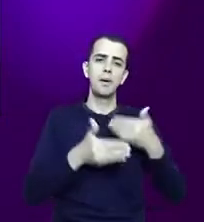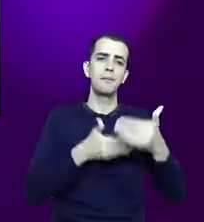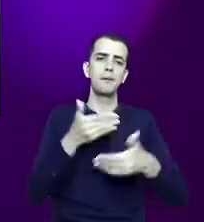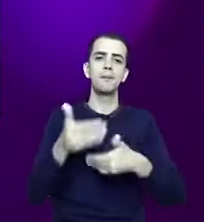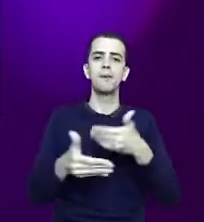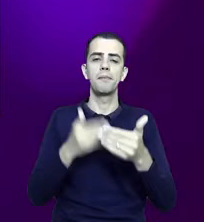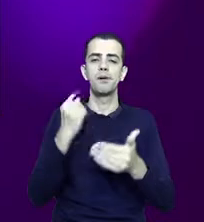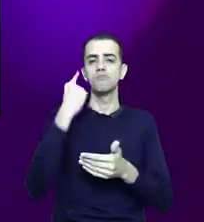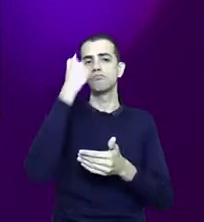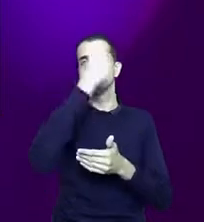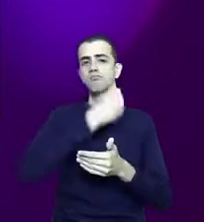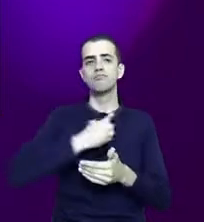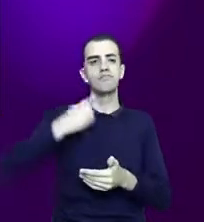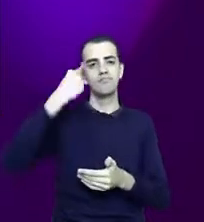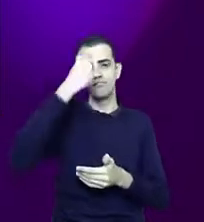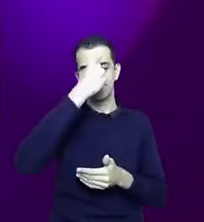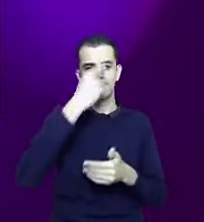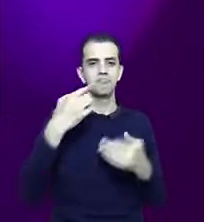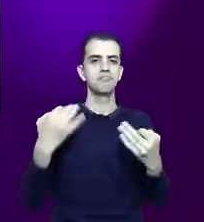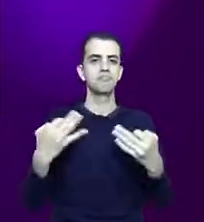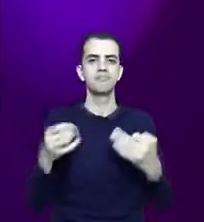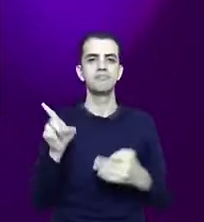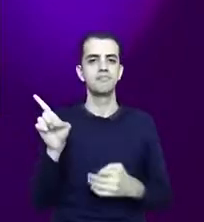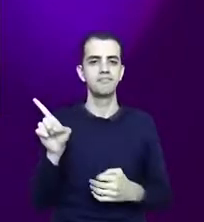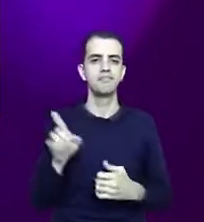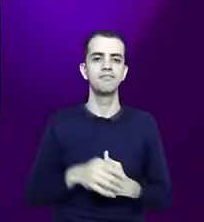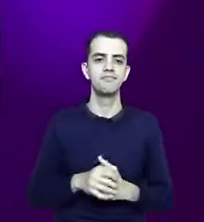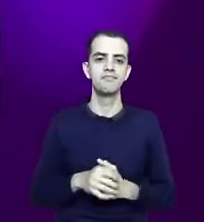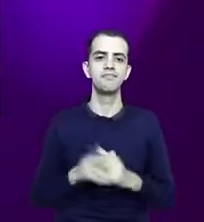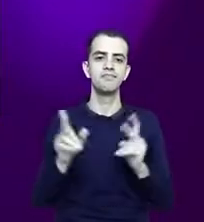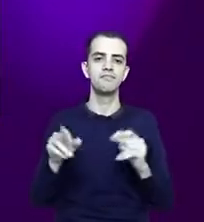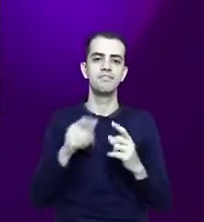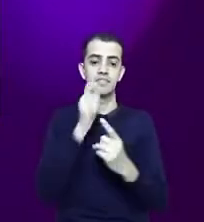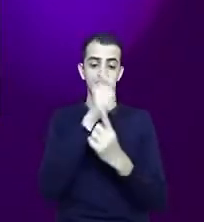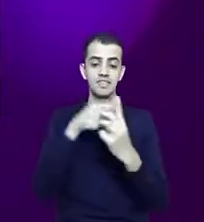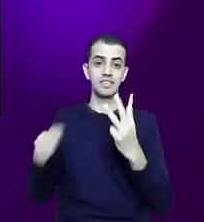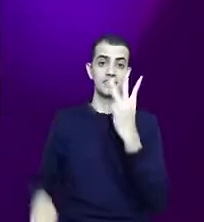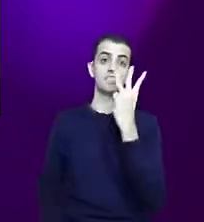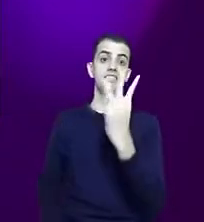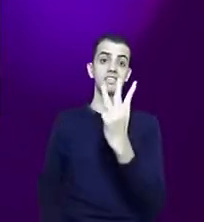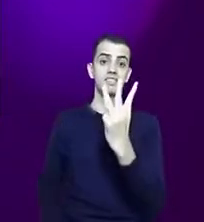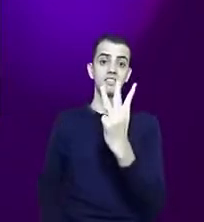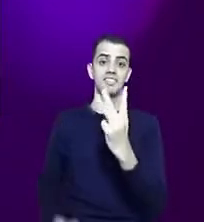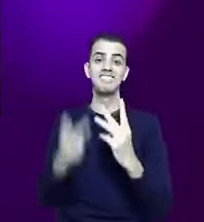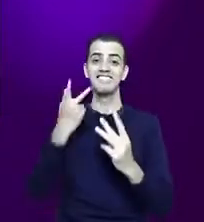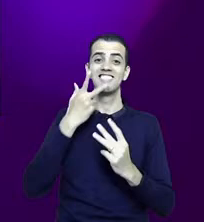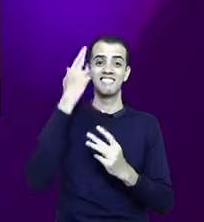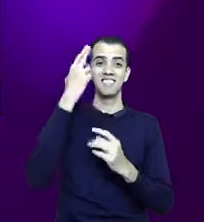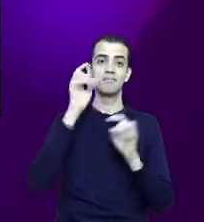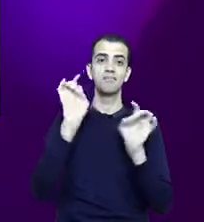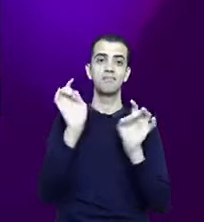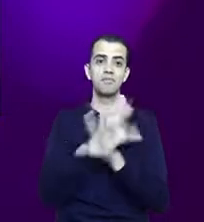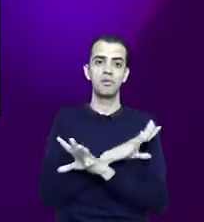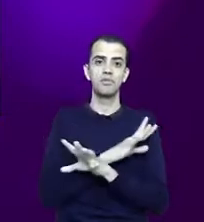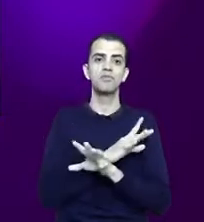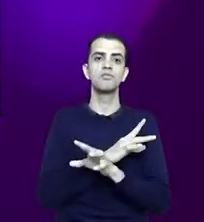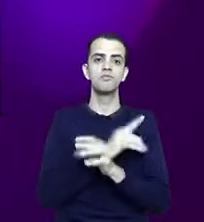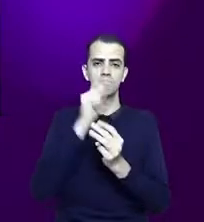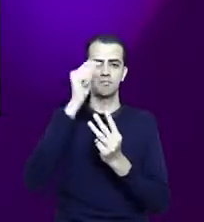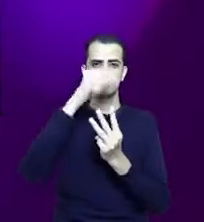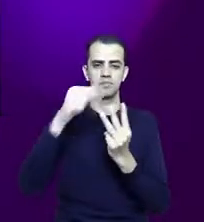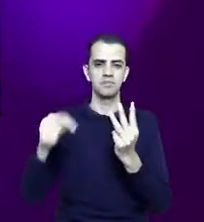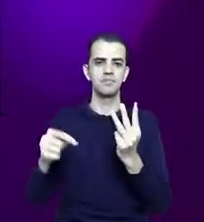reconstrução dos tecidos moles, e aqui a gente tem o resultado da paciente 3 meses após a cirurgia, depois de uma cirurgia mutilante de